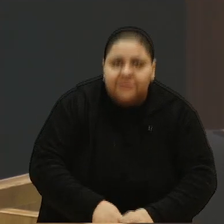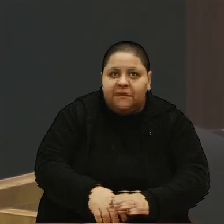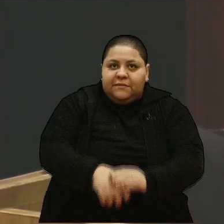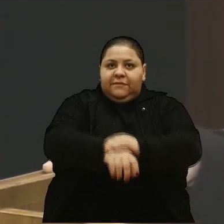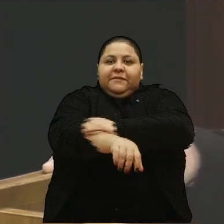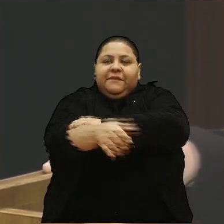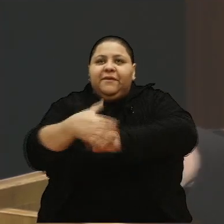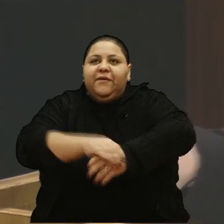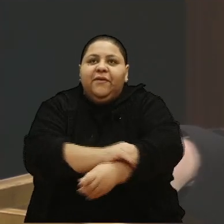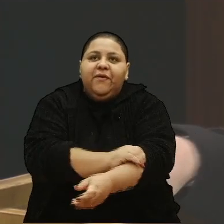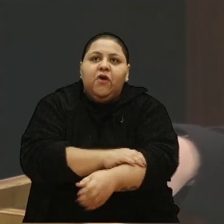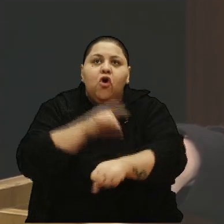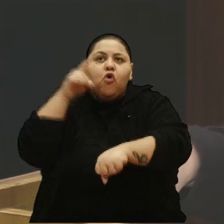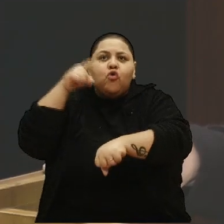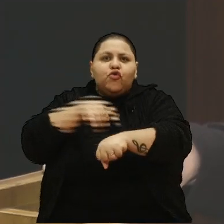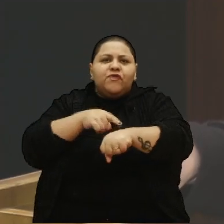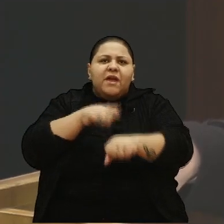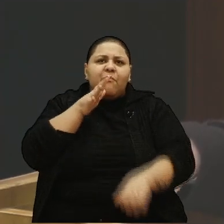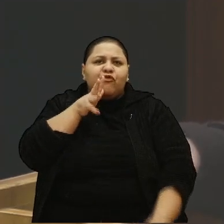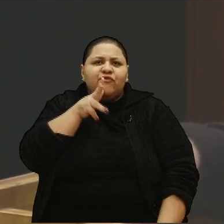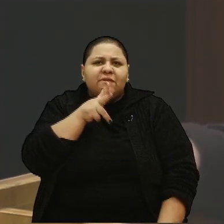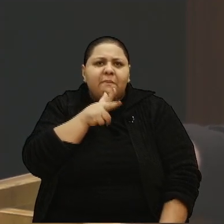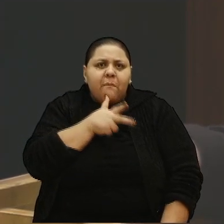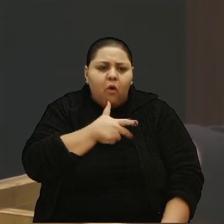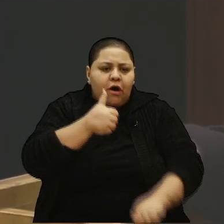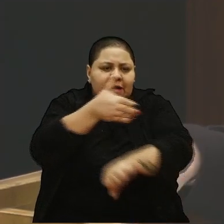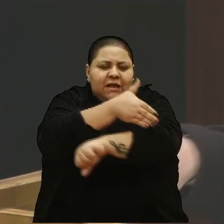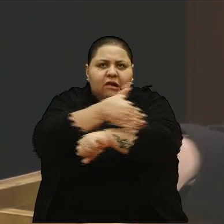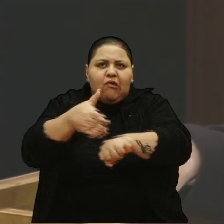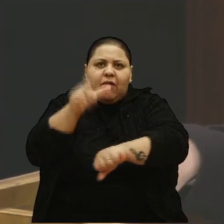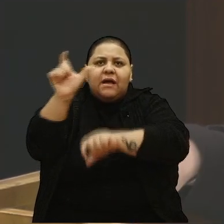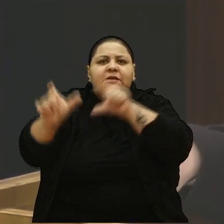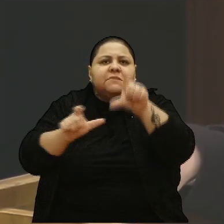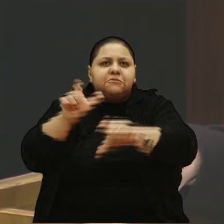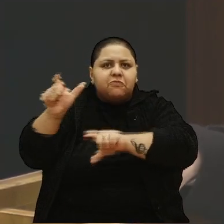mental. Essas pessoas expostas,